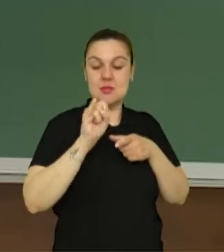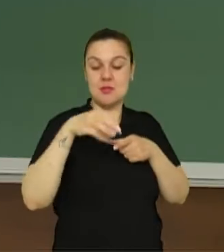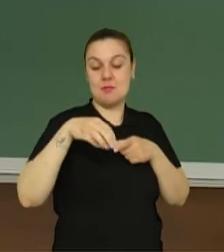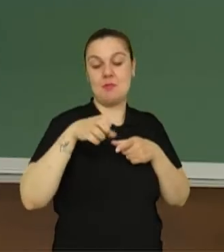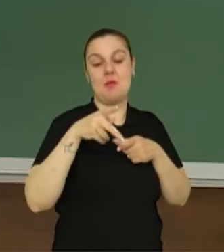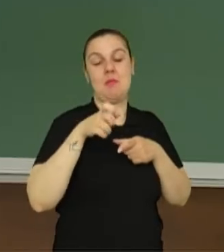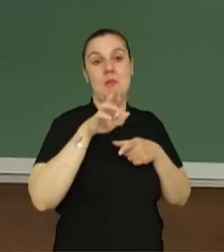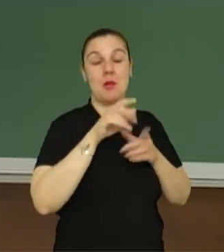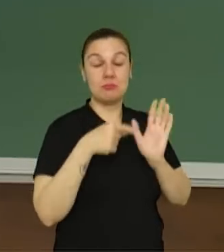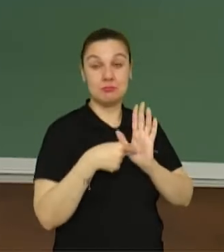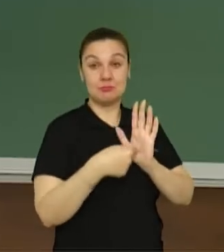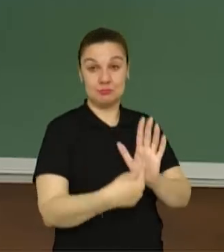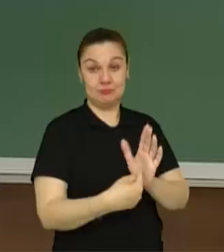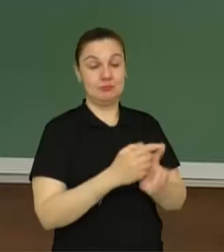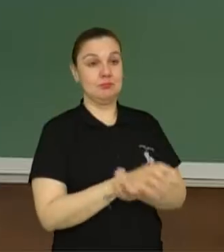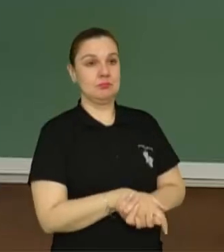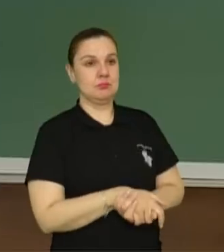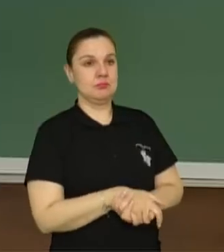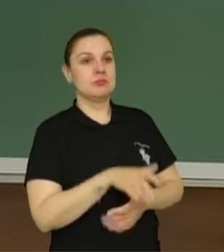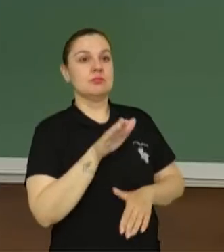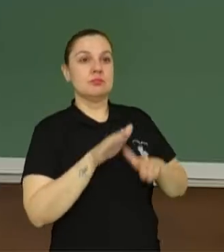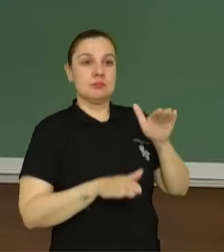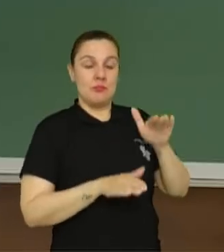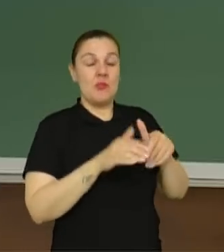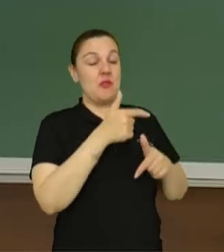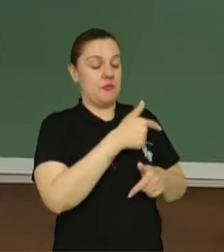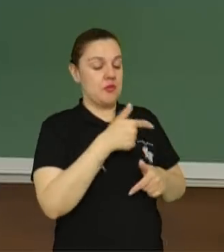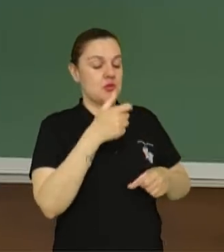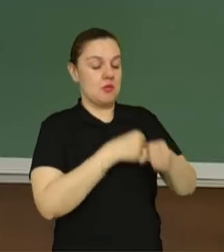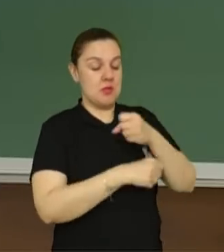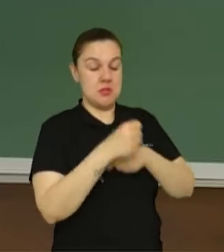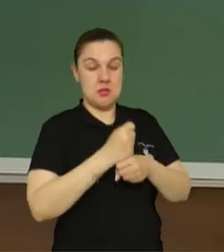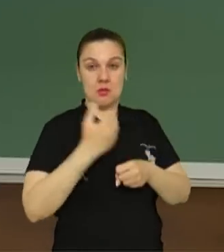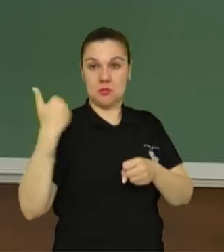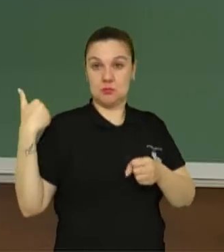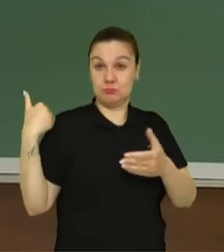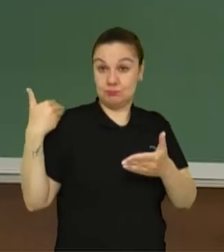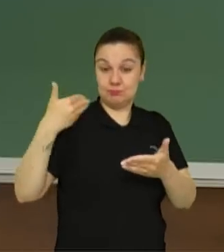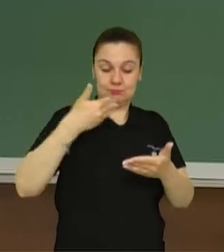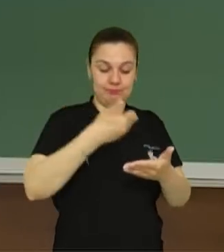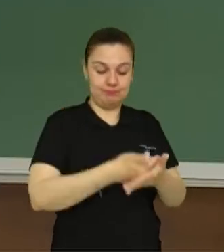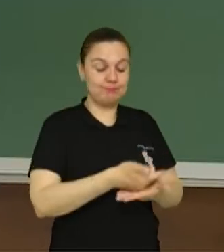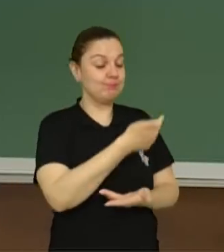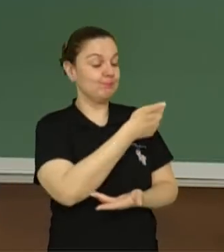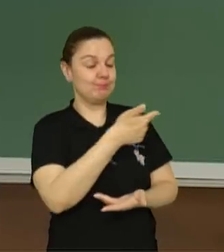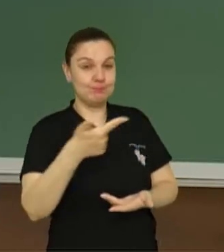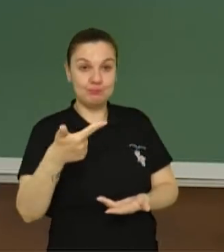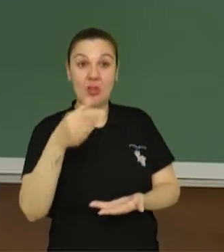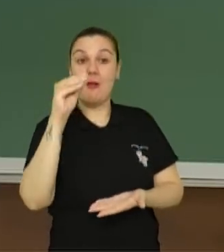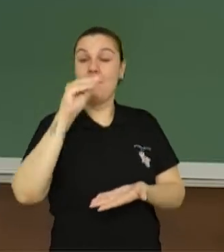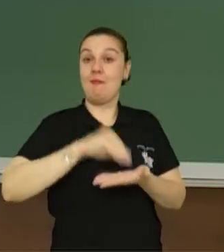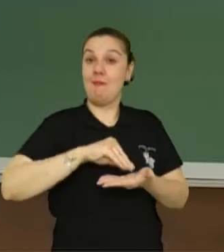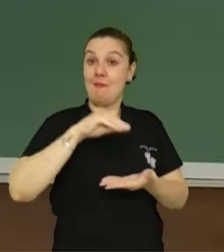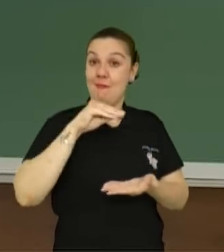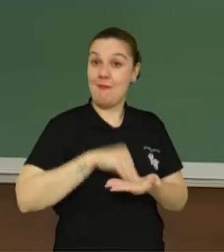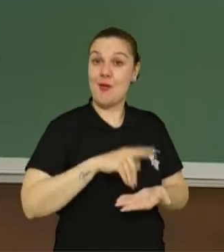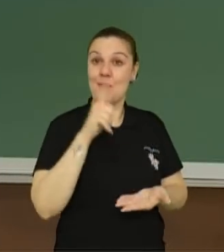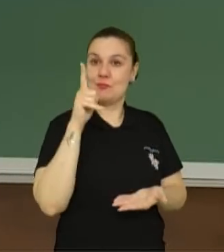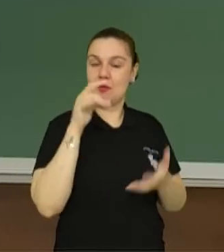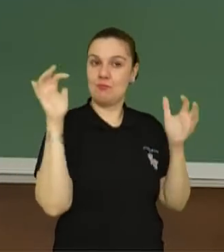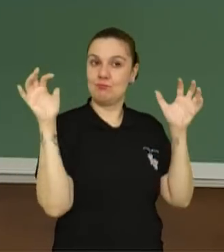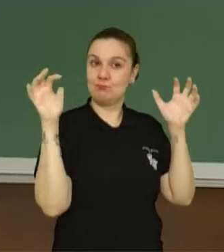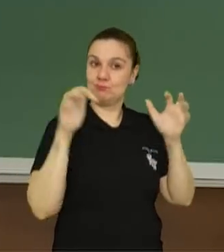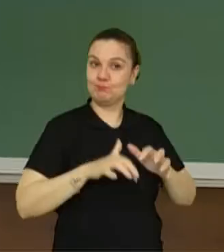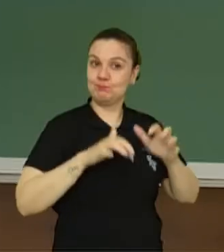CIMEPAR. No mínimo, nos últimos 22 anos, não havíamos tido uma